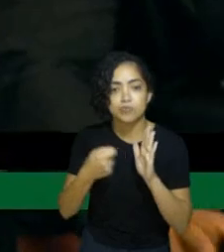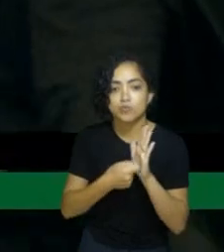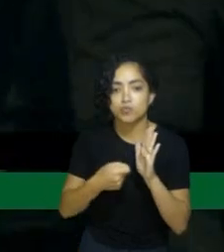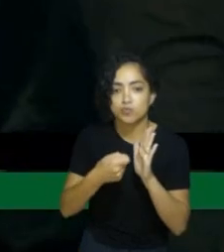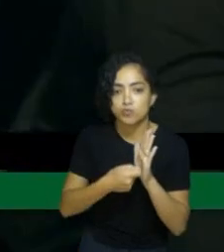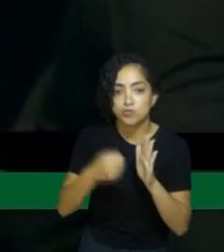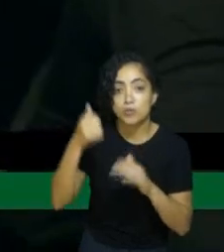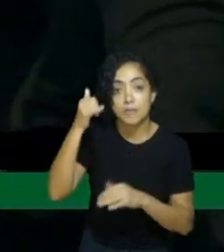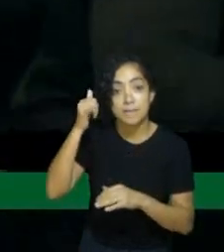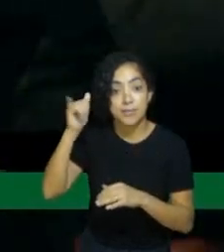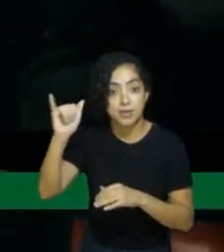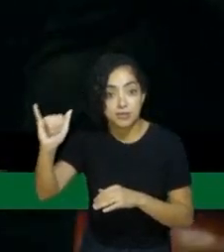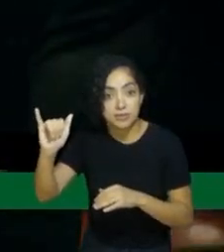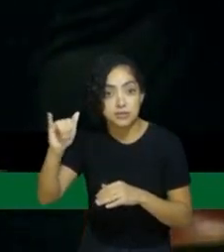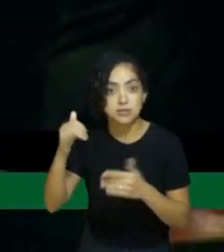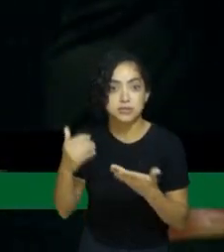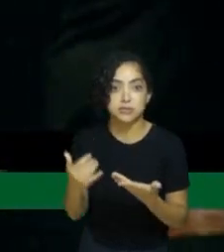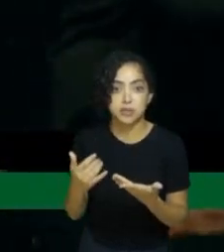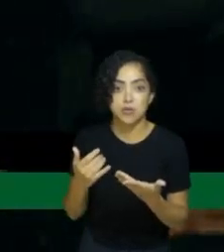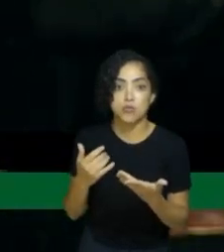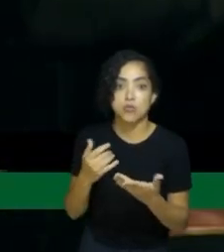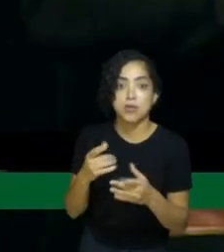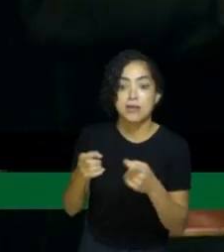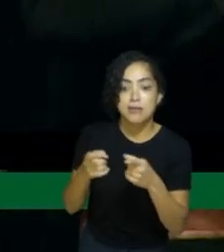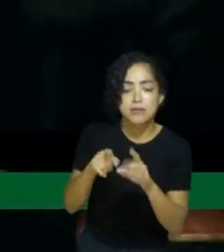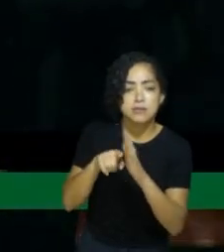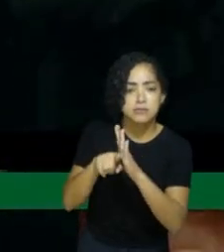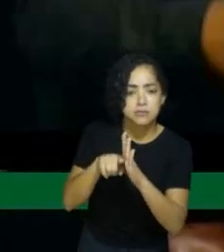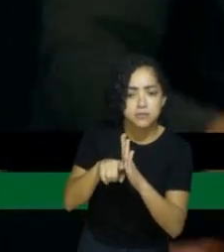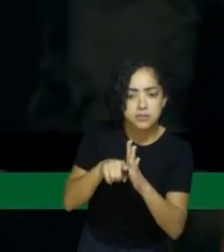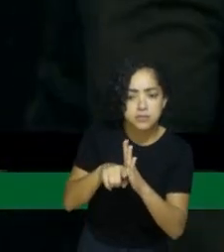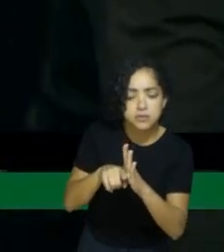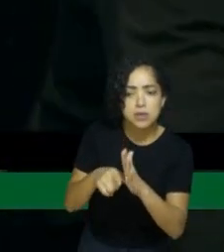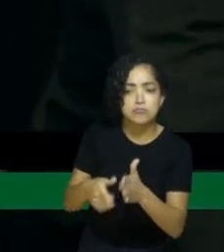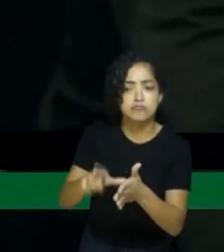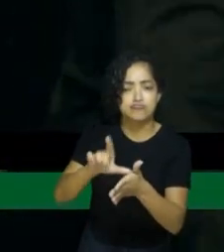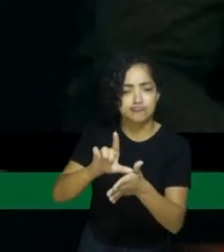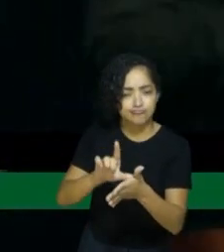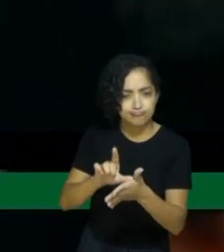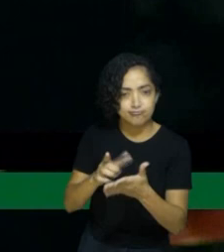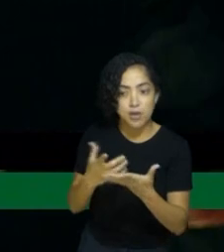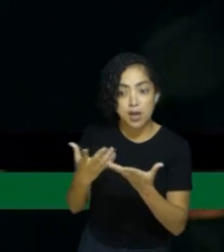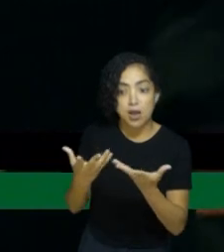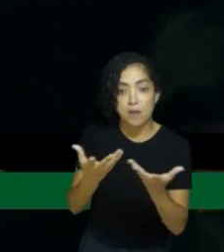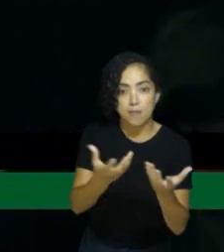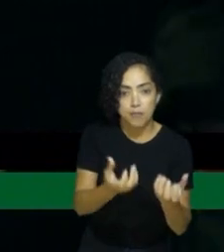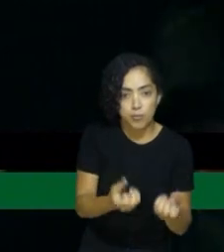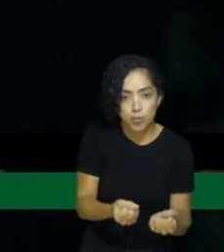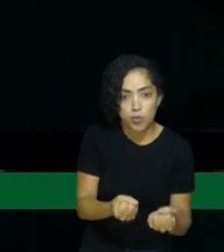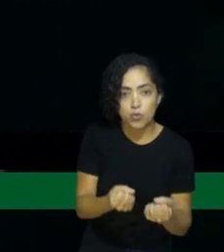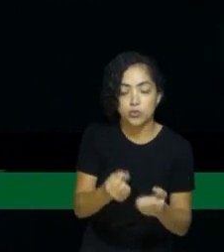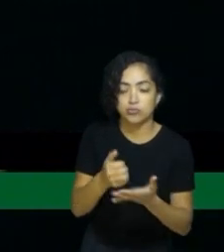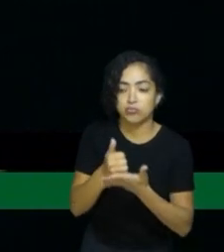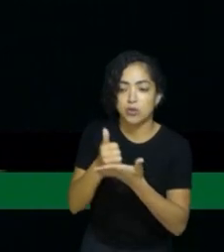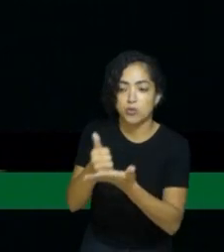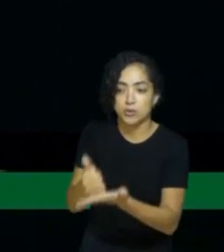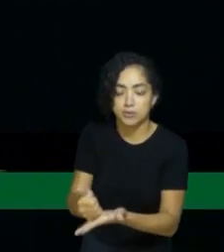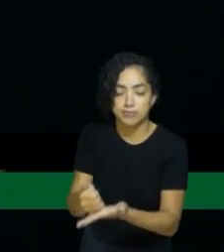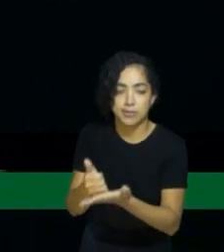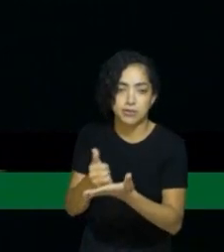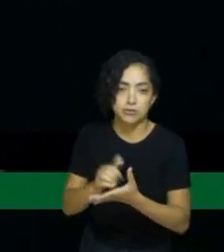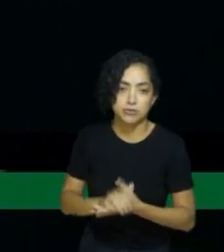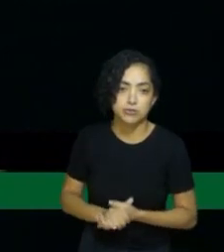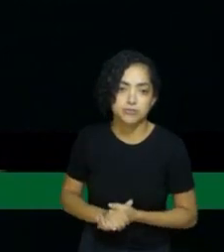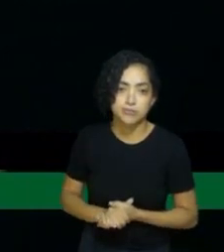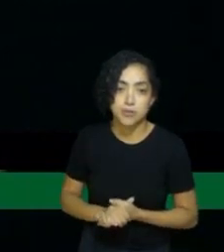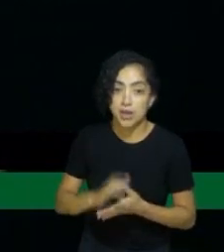prevenção diagnóstico precoce apoio e acolhimento à nossas mulheres Nossa